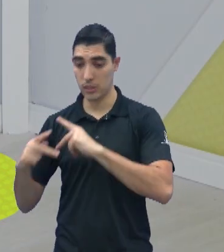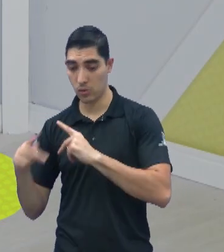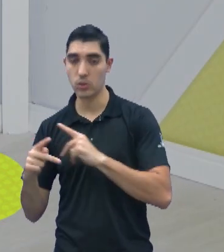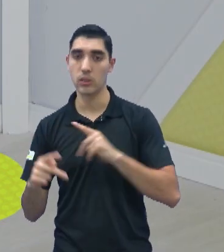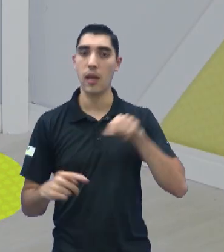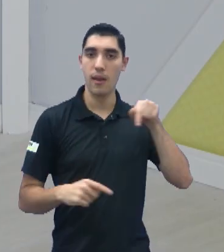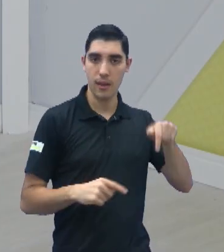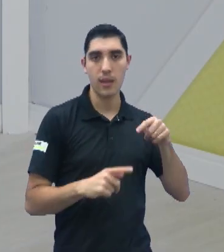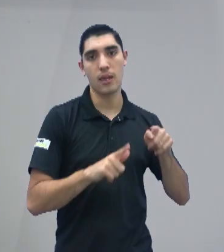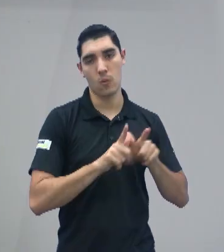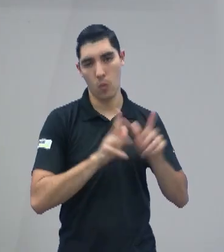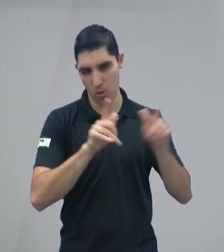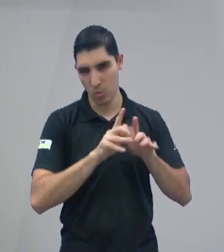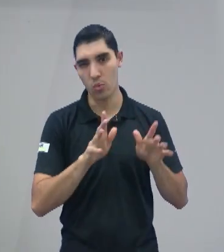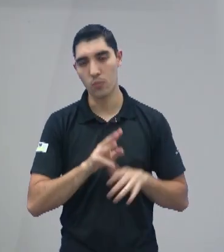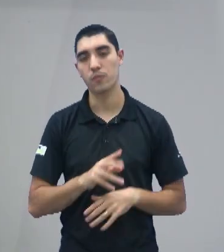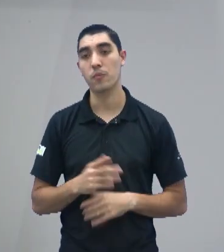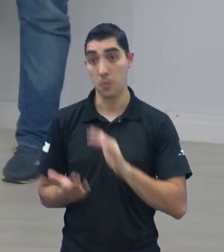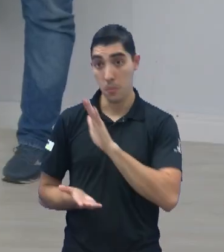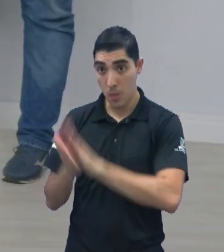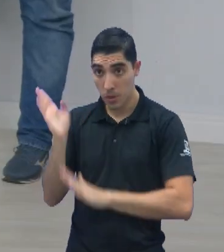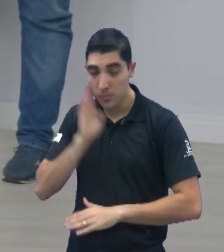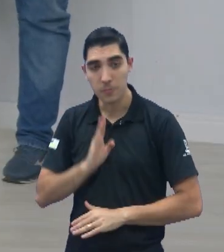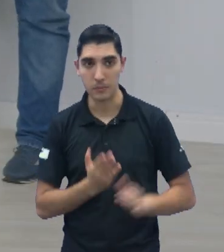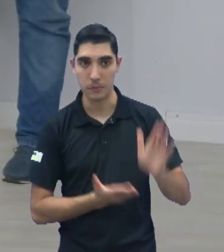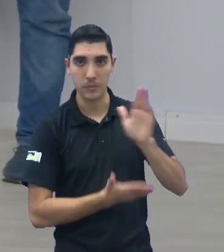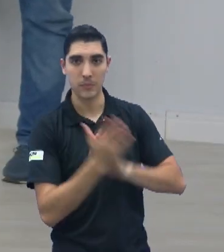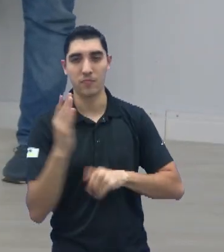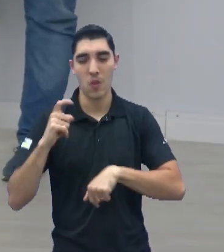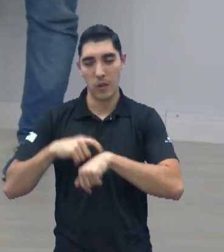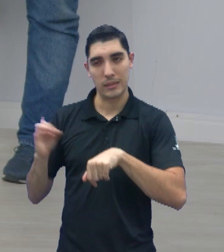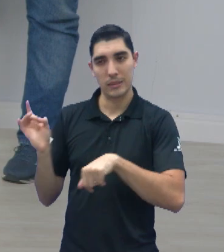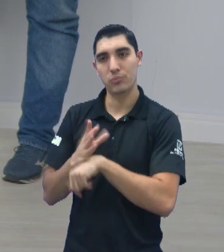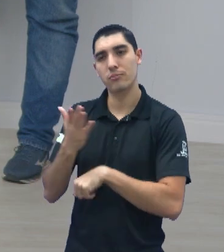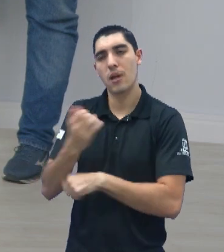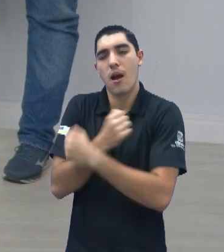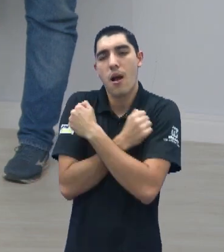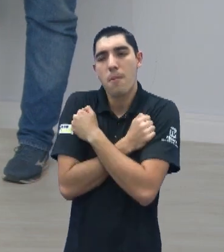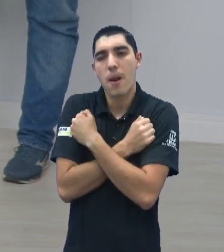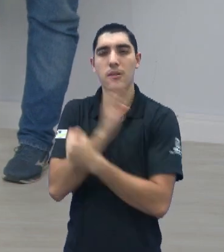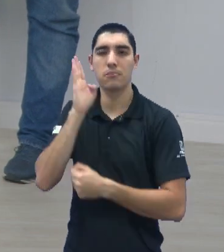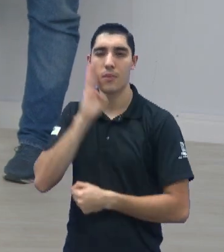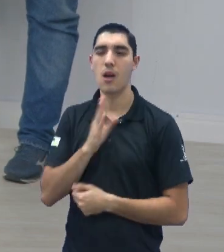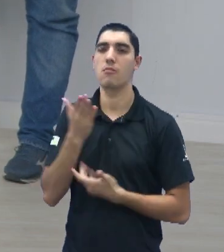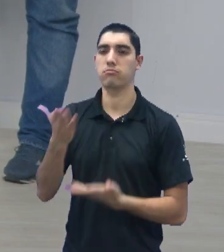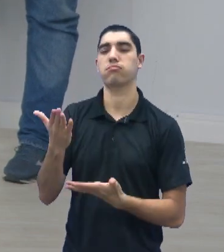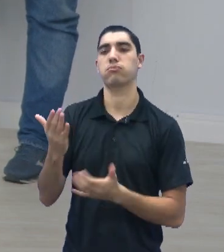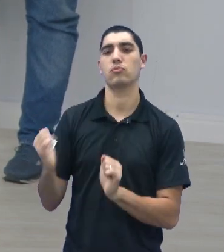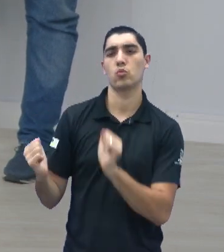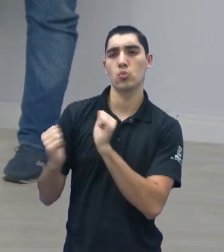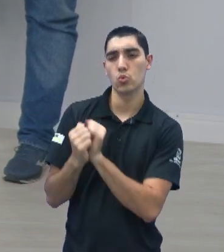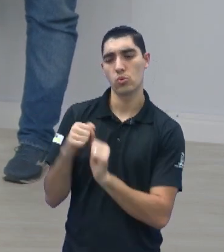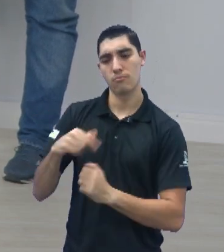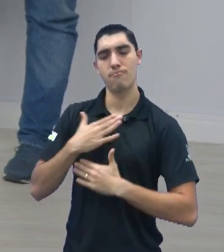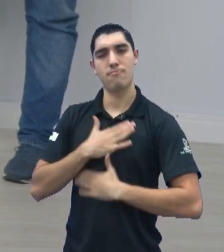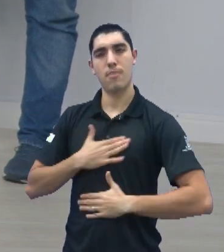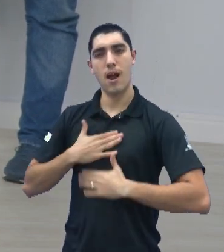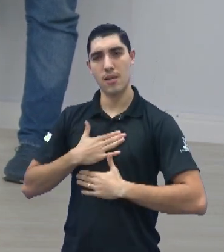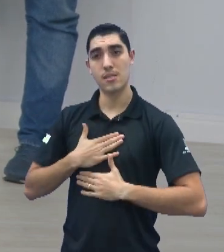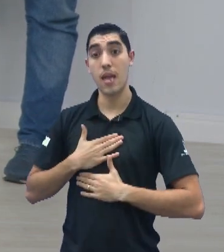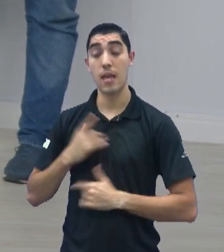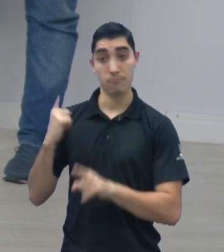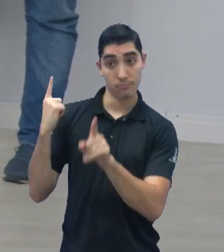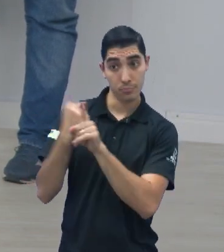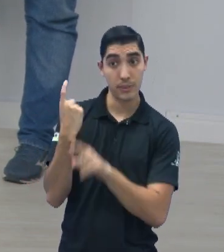Altos de Santana. Paulito, vambora? Partiu. Tá na hora. Paulito, grande abraço para você, sempre um prazer tê-lo aqui no nosso Hora do Esporte. Sexta-feira